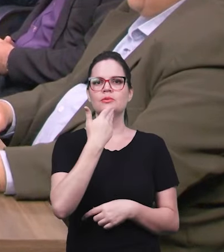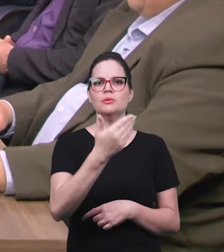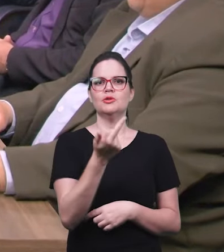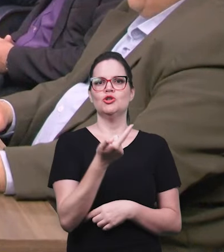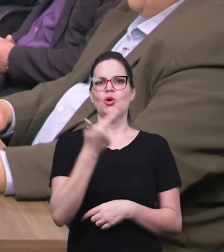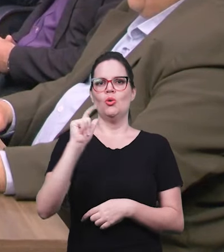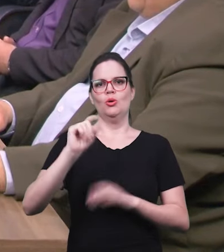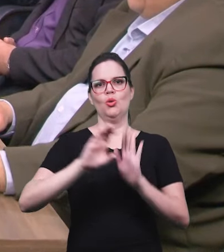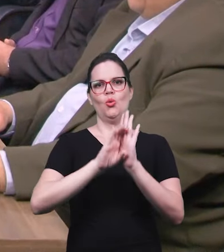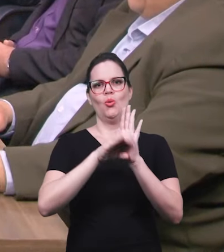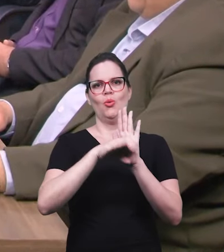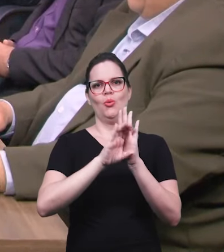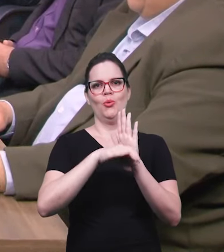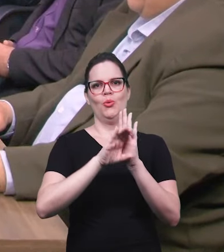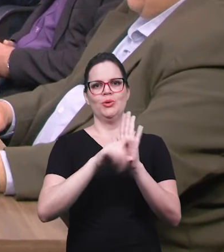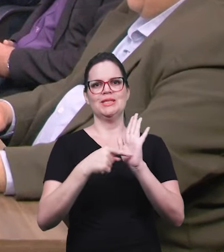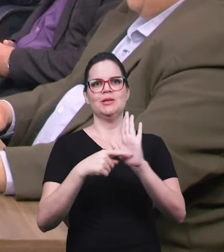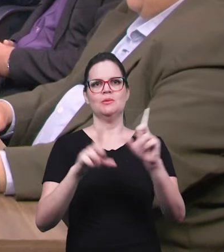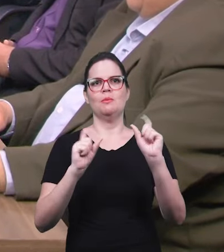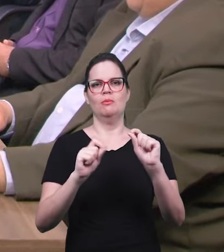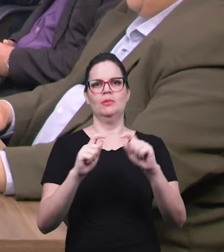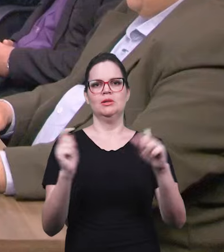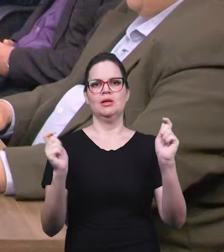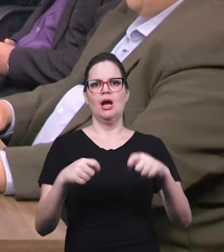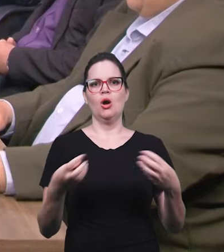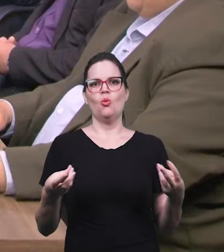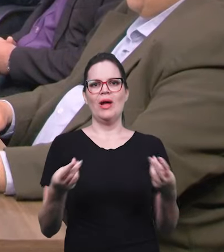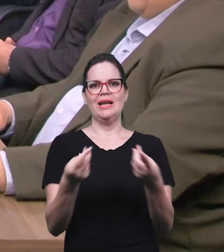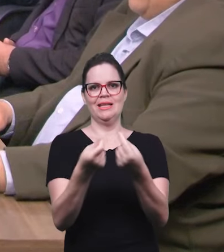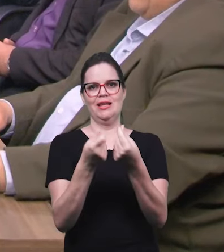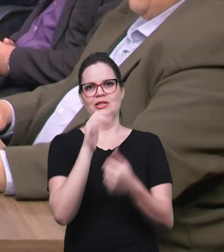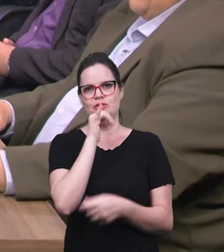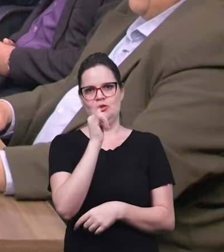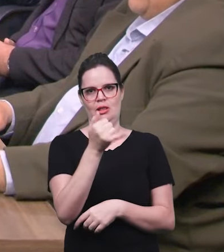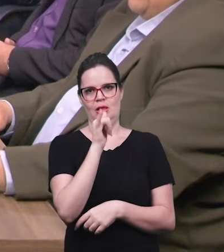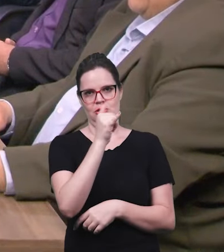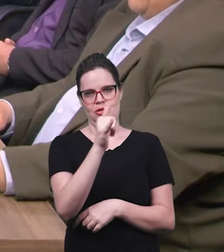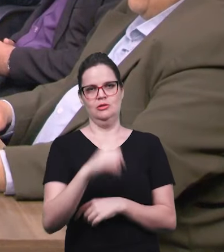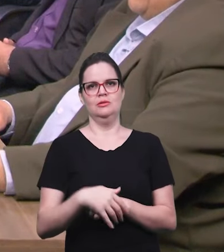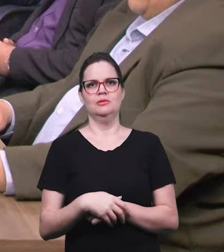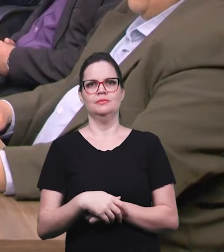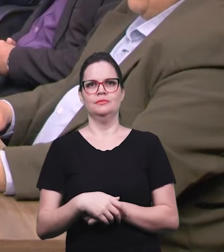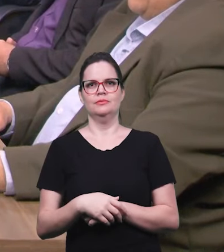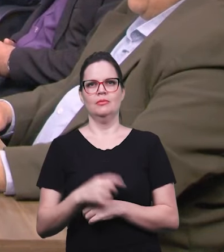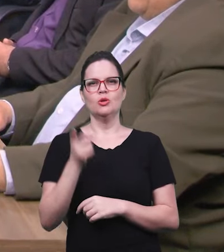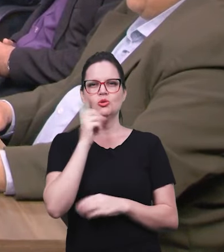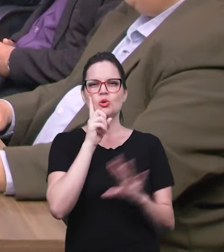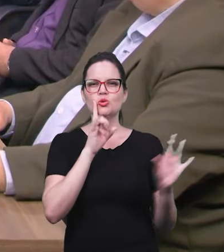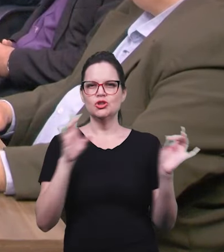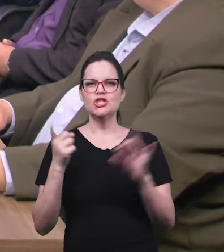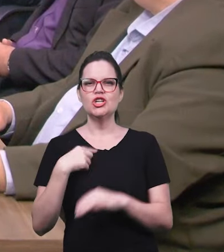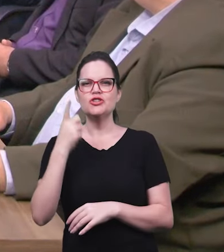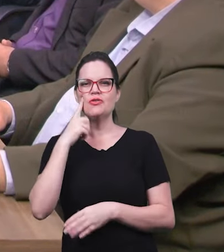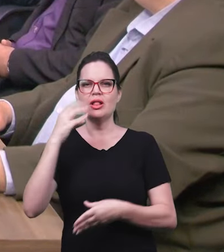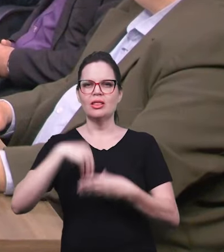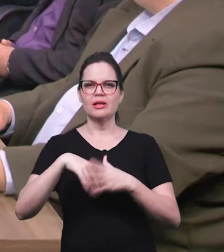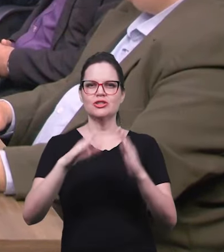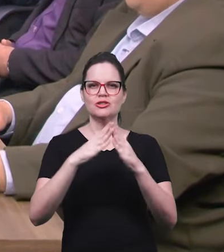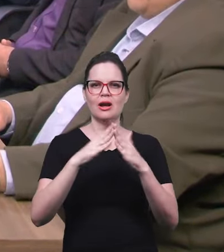outro conceito, né, que é a eficiência energética. Tem se falado muito sobre isso, acho que até no nosso cotidiano em eletrodomésticos a gente